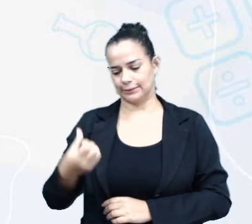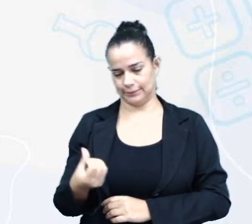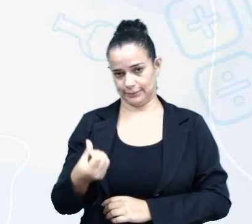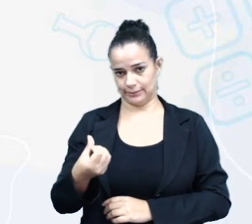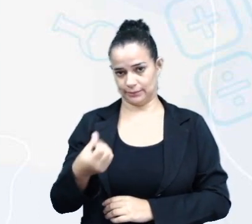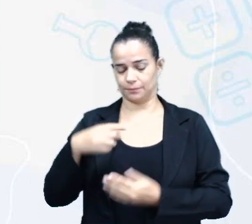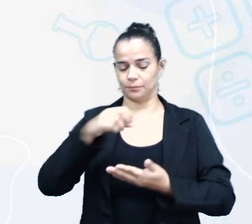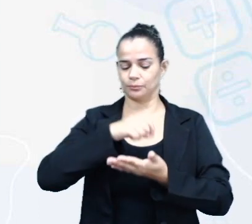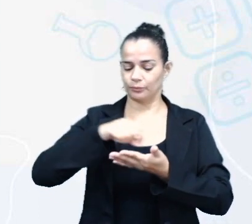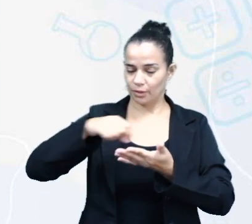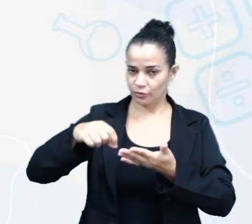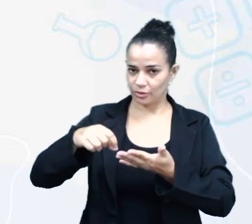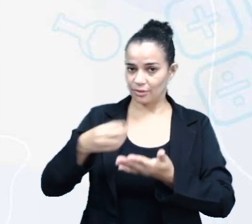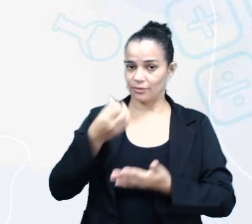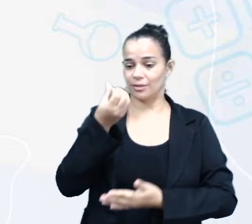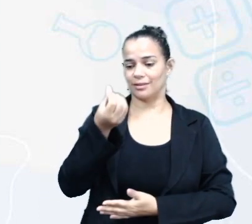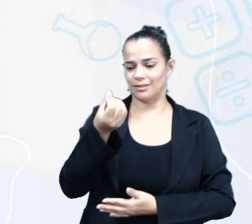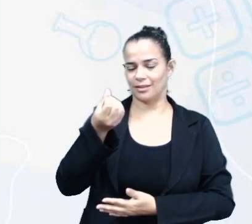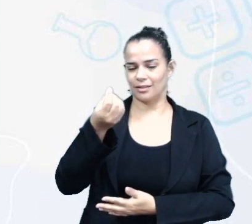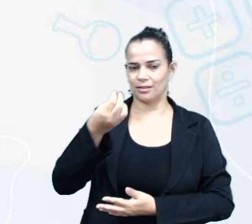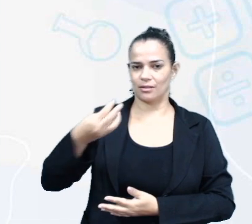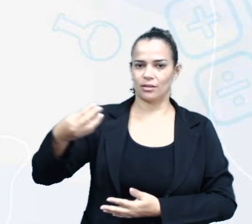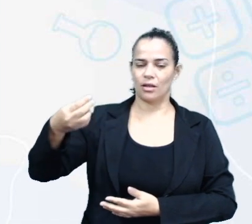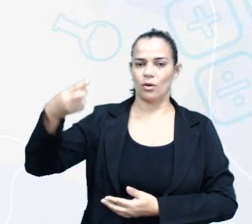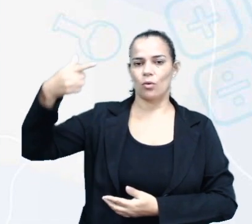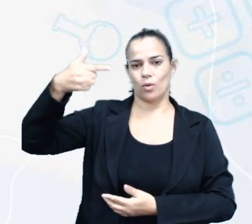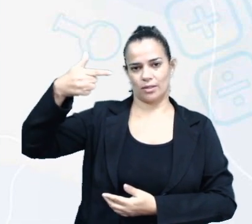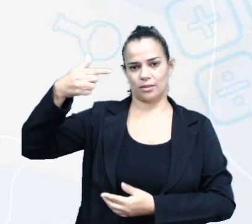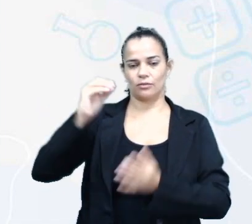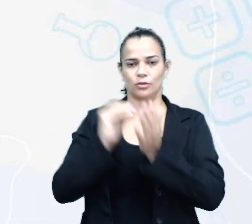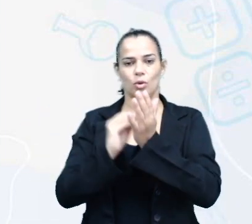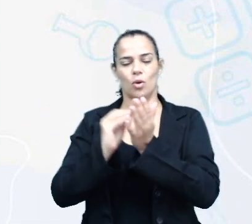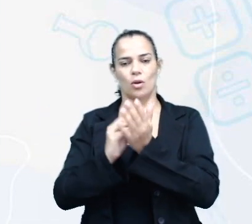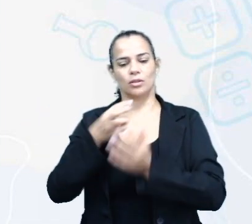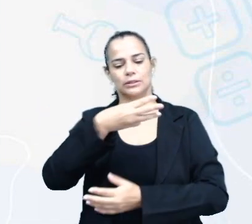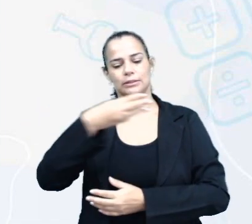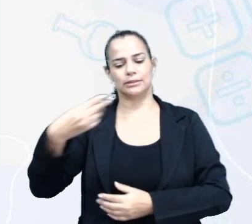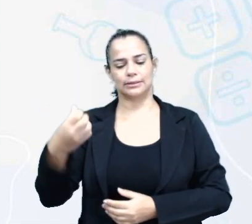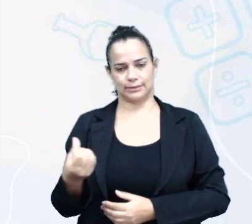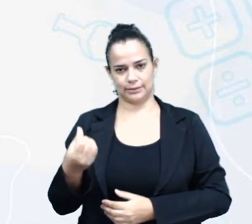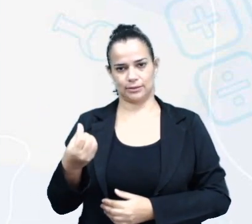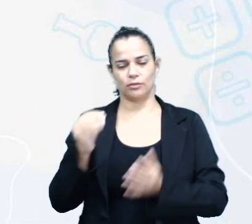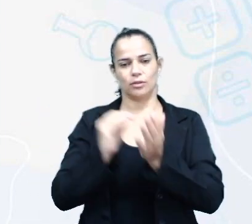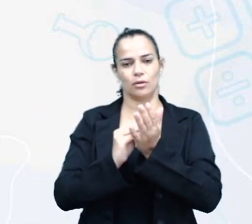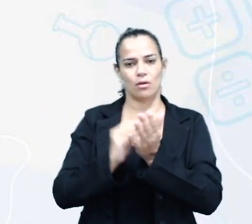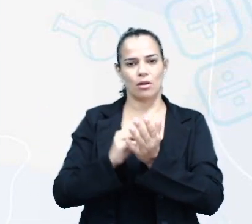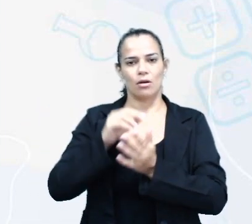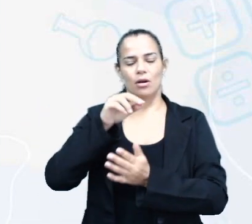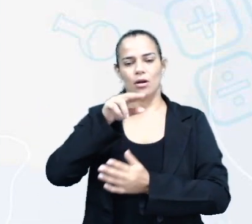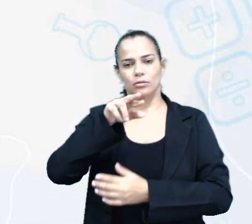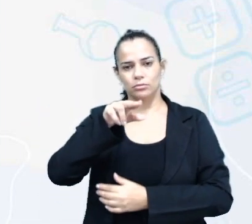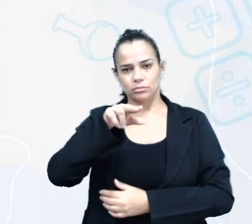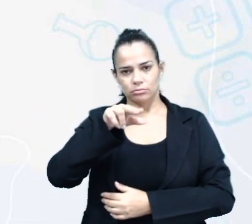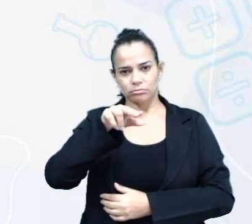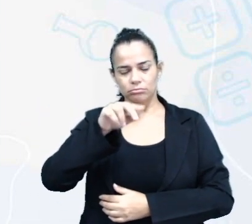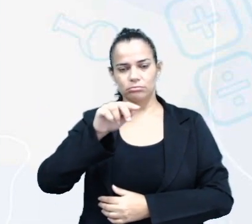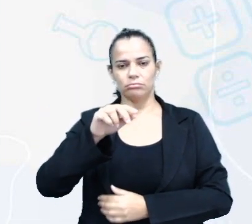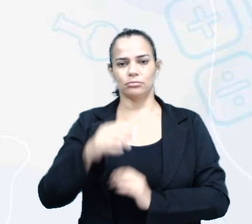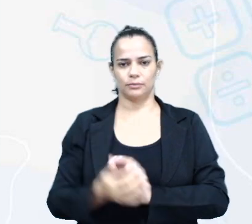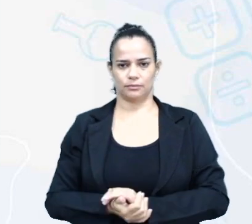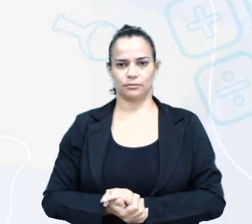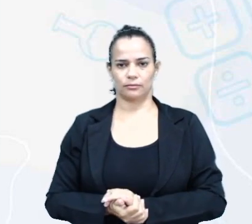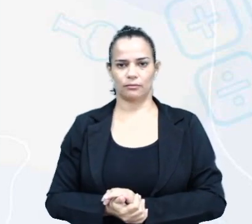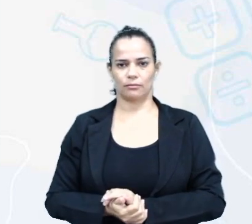Escreva aí. Ao invés de 6 ao quadrado, você coloque 36. Bota sinal de igual e depois você coloca raiz cúbica